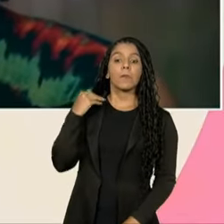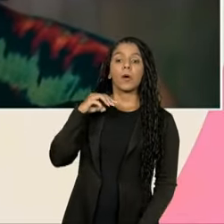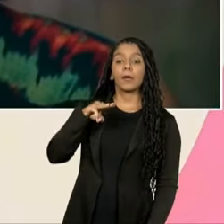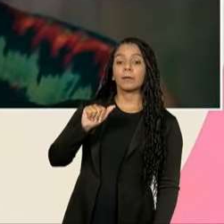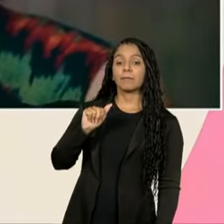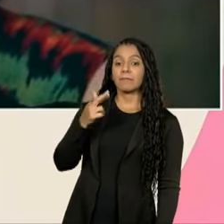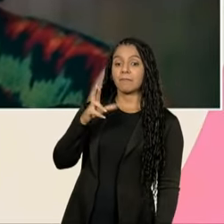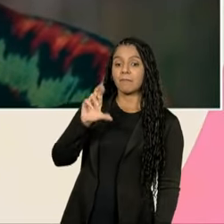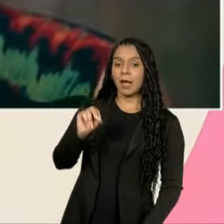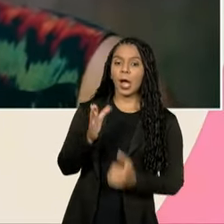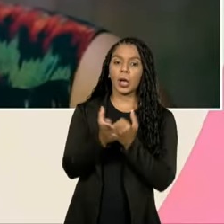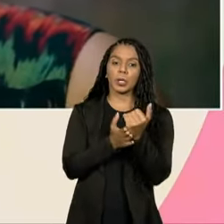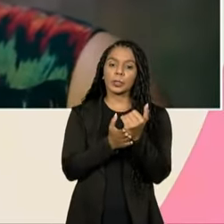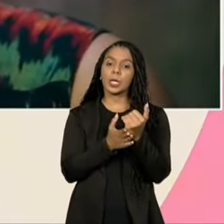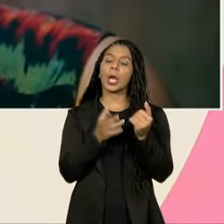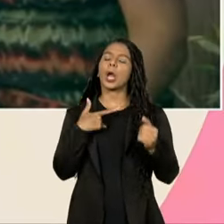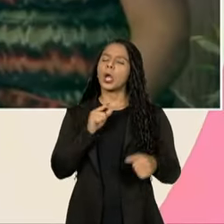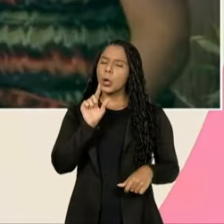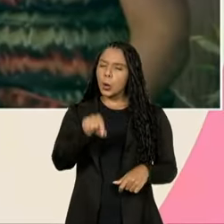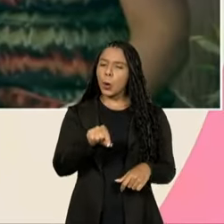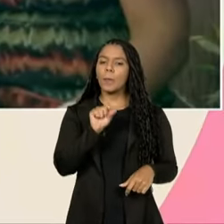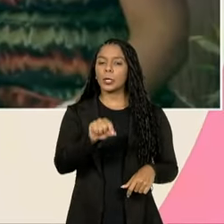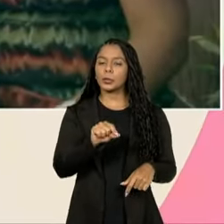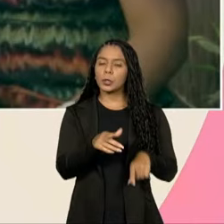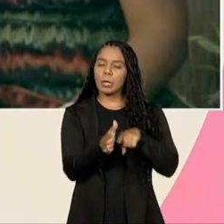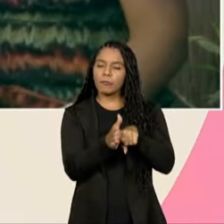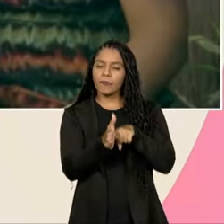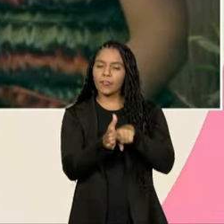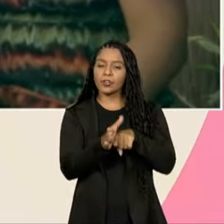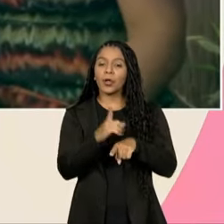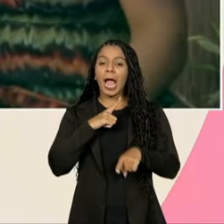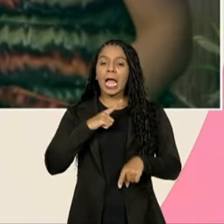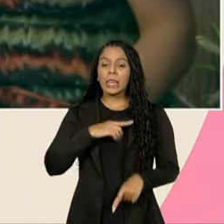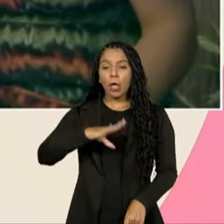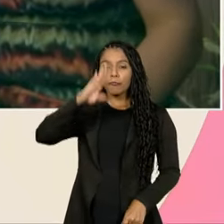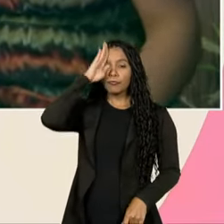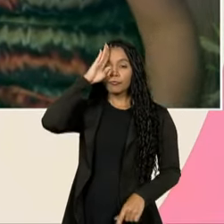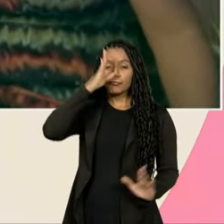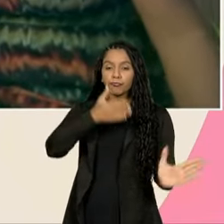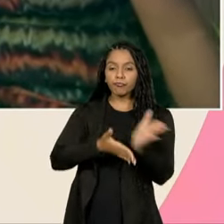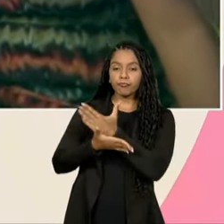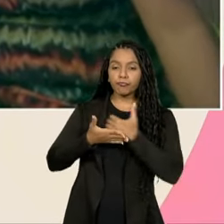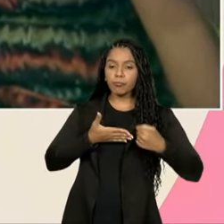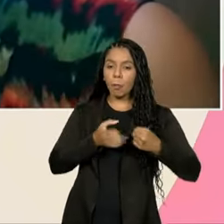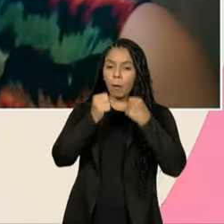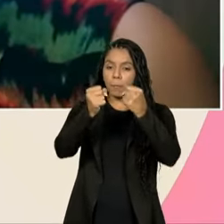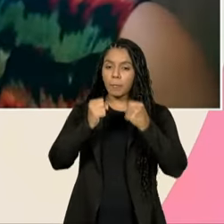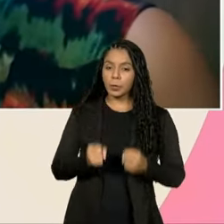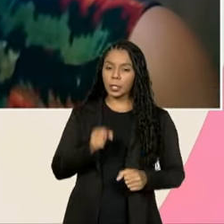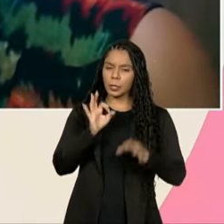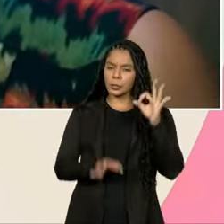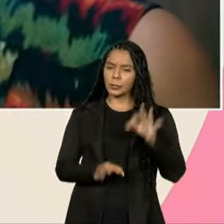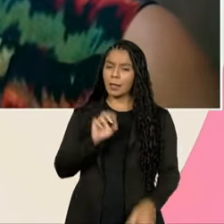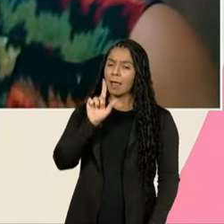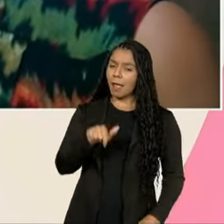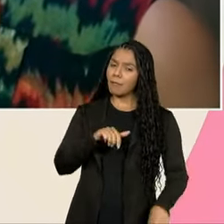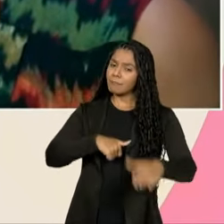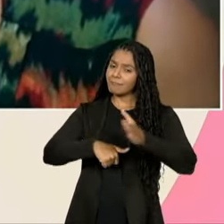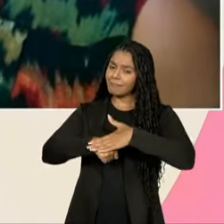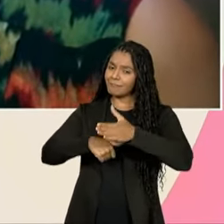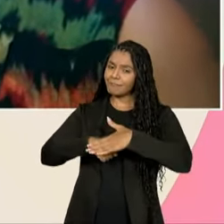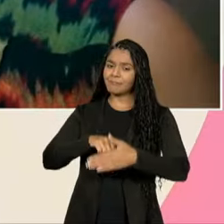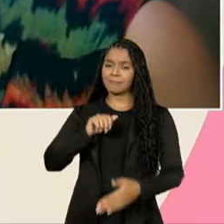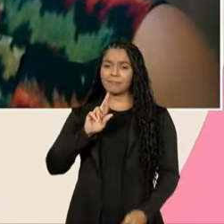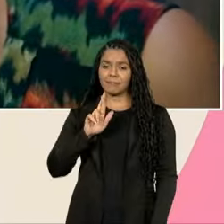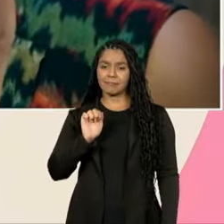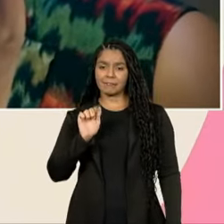né? Aí tem a intervenção, lembram disso? Lembro, teve claro. A intervenção. E uma confusão foi danada. O próprio Braga Neto que deu o nome do Rivaldo.